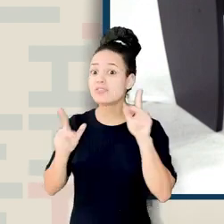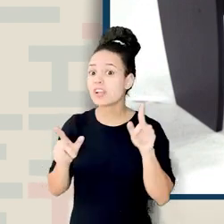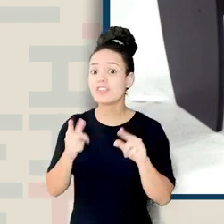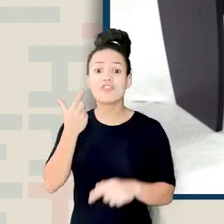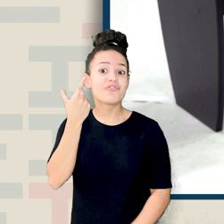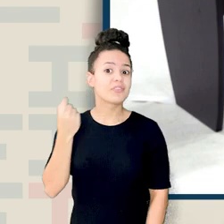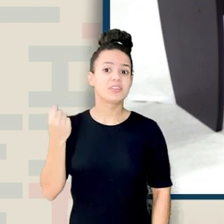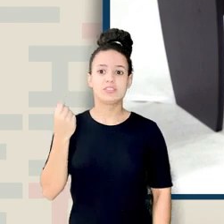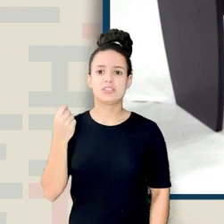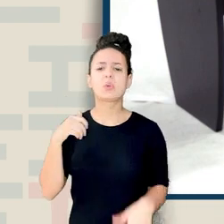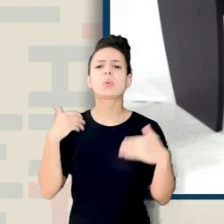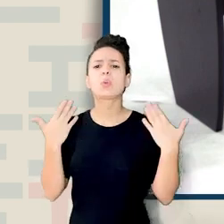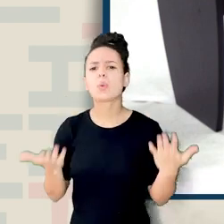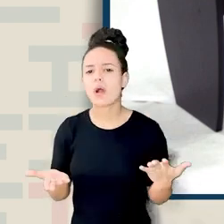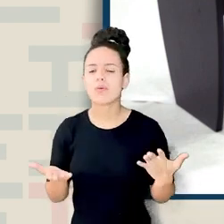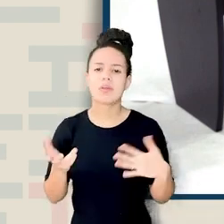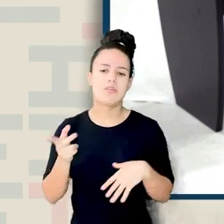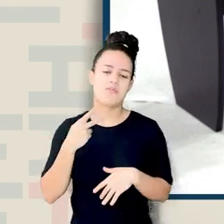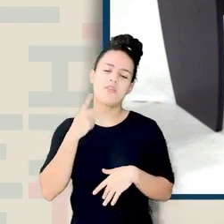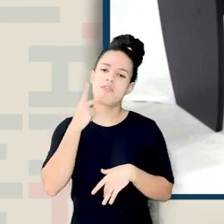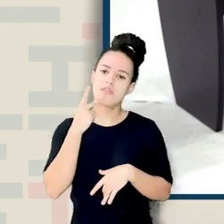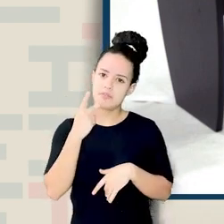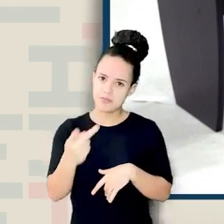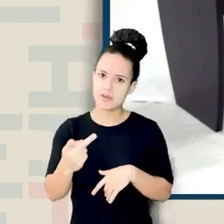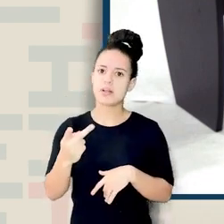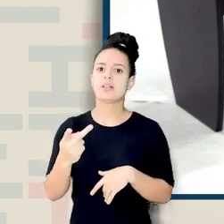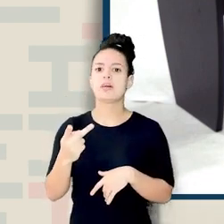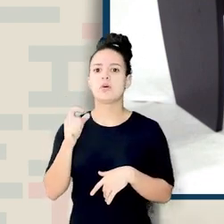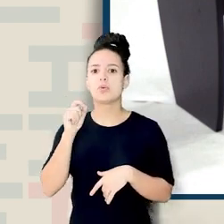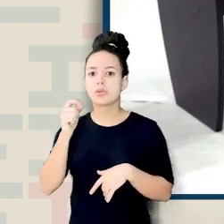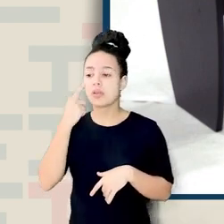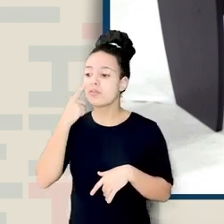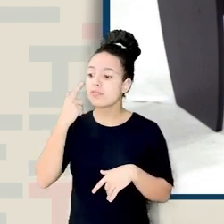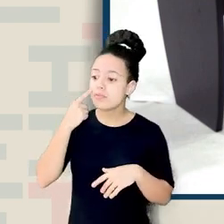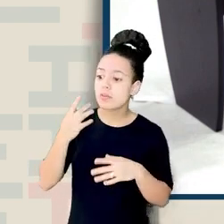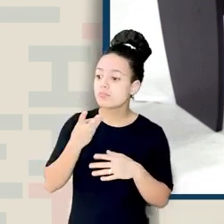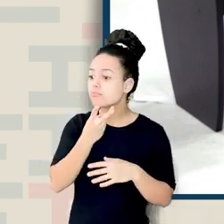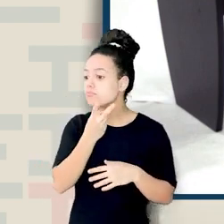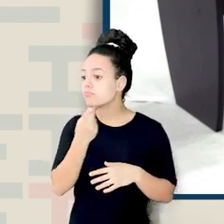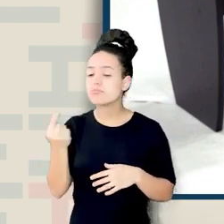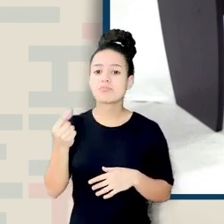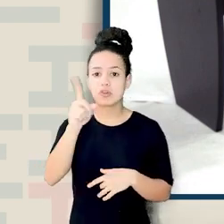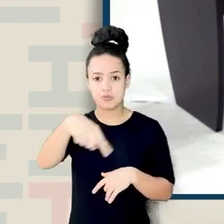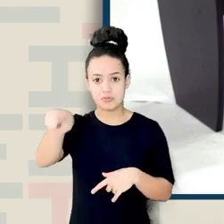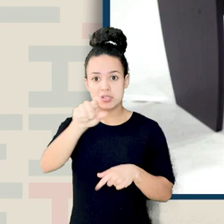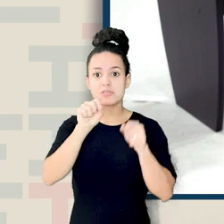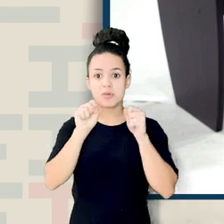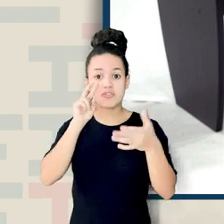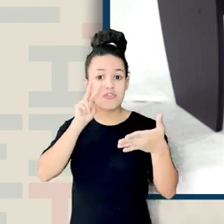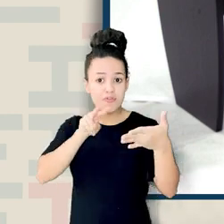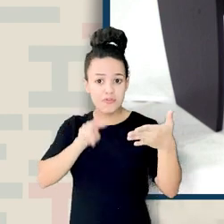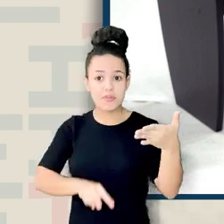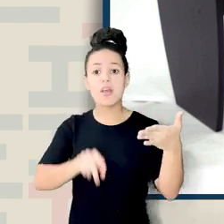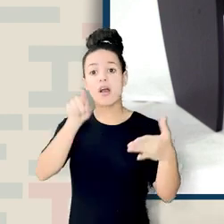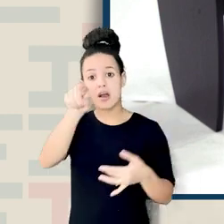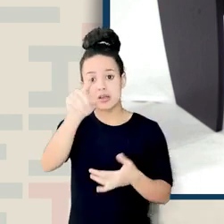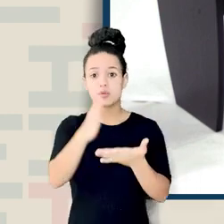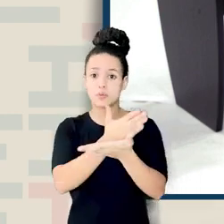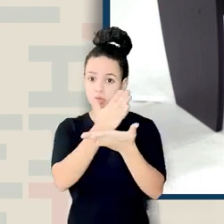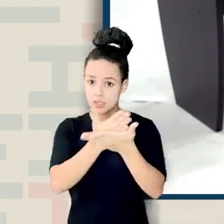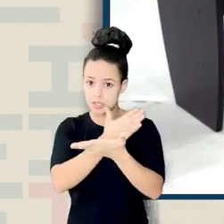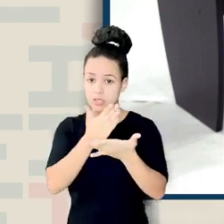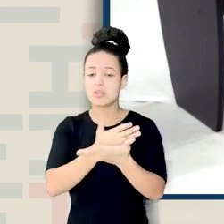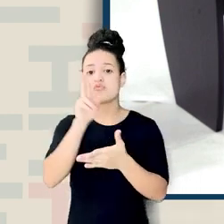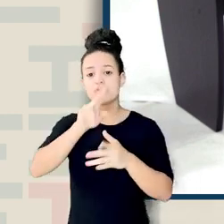esses quais? E aí eu vou fazer aqui um levantamento, vocês podem fazer a conferência desse material se utilizando dos